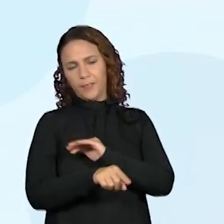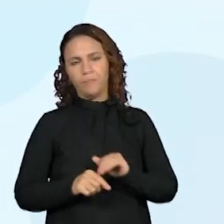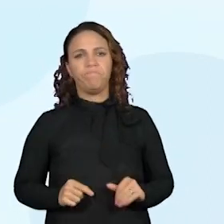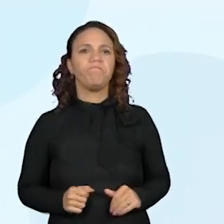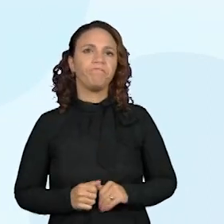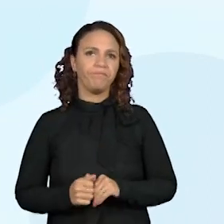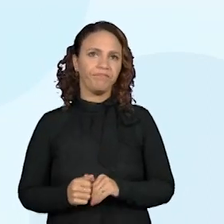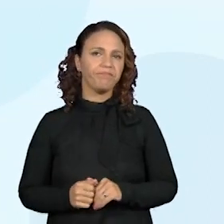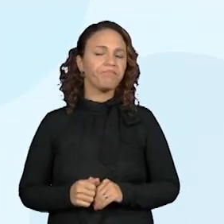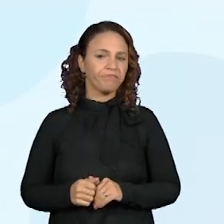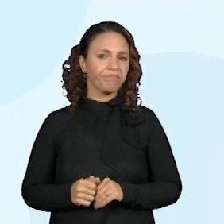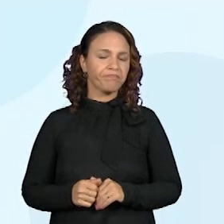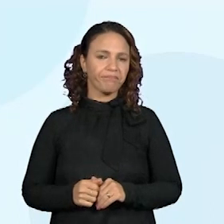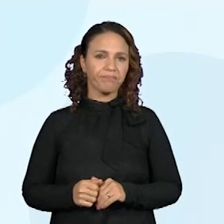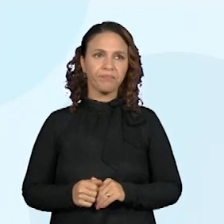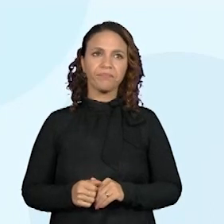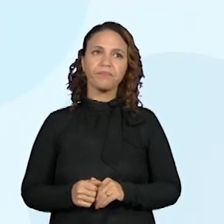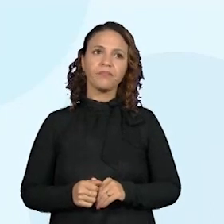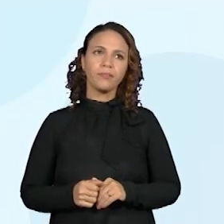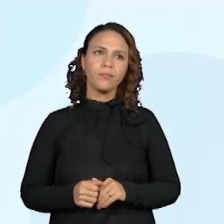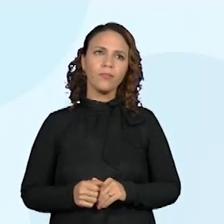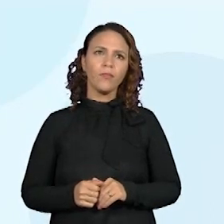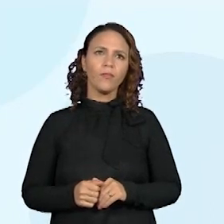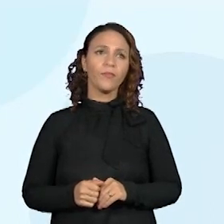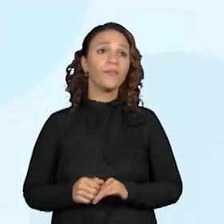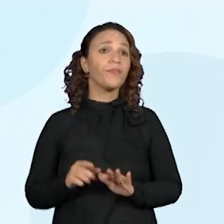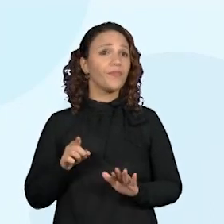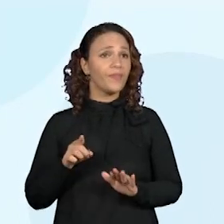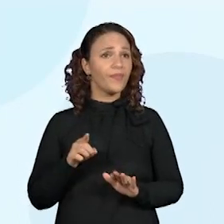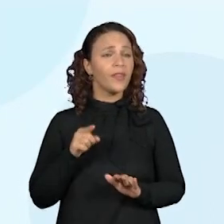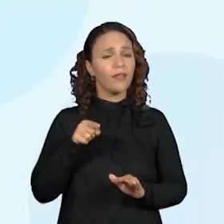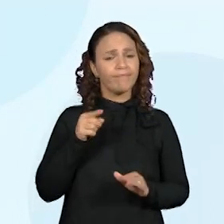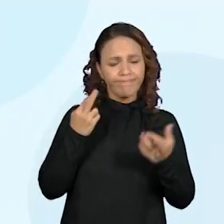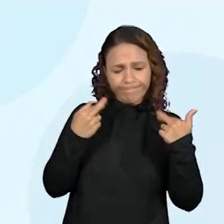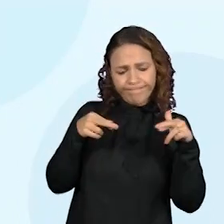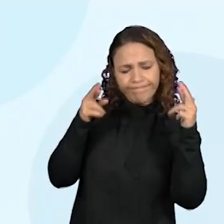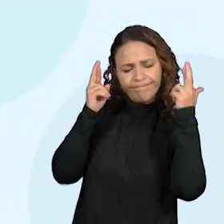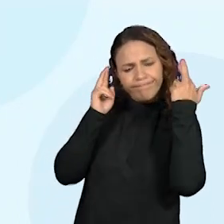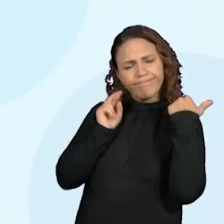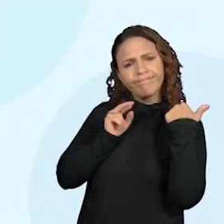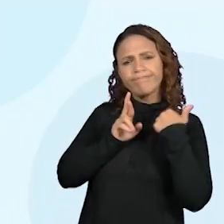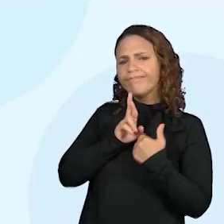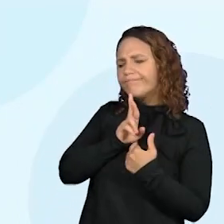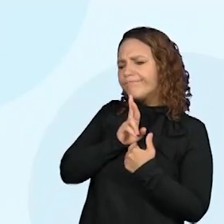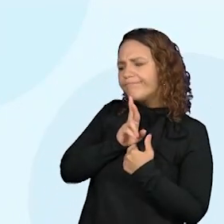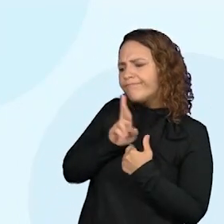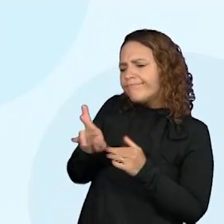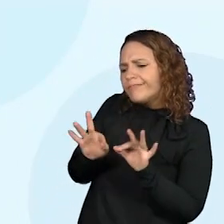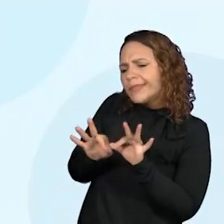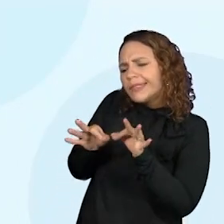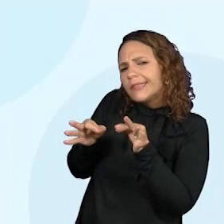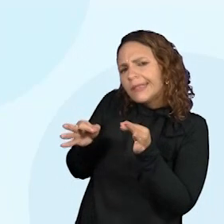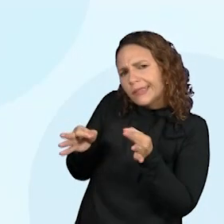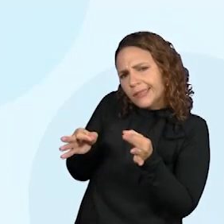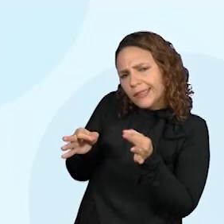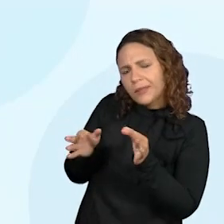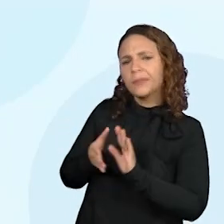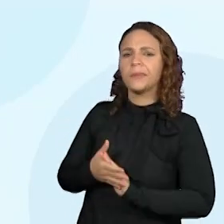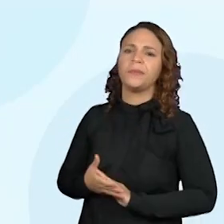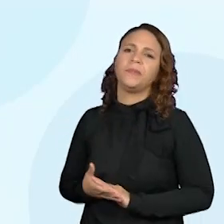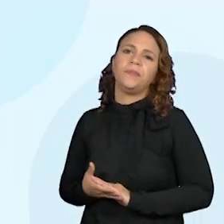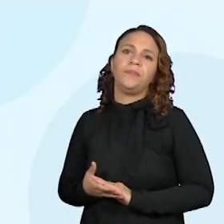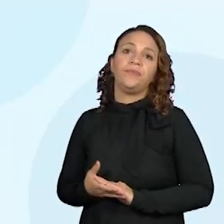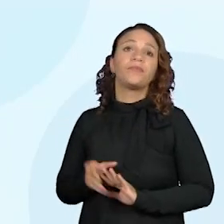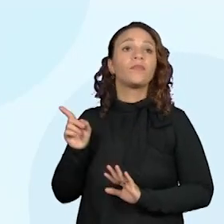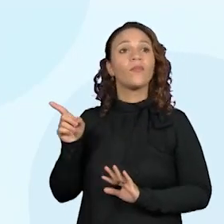Muito bem, porque é uma pergunta. O cordeiro respondeu com humildade. Então, aqui é o narrador falando. Então,